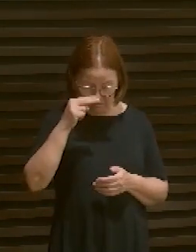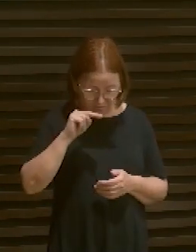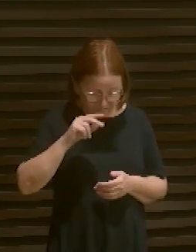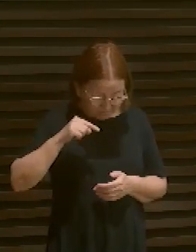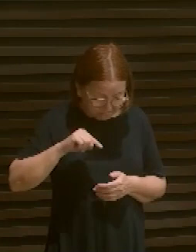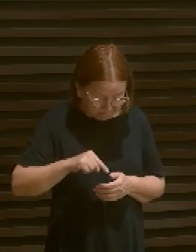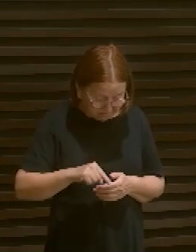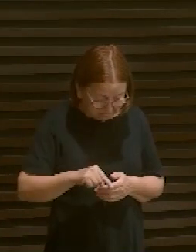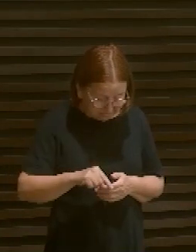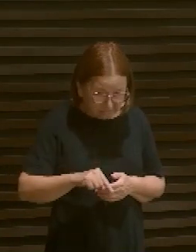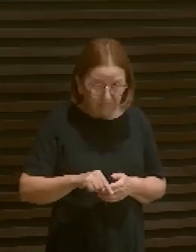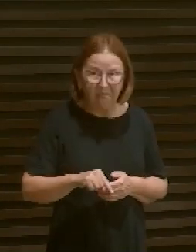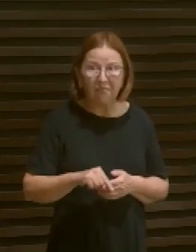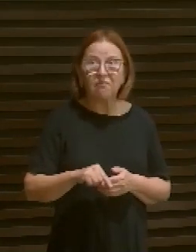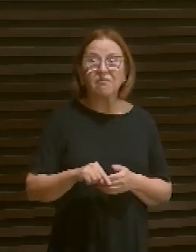meia volta,